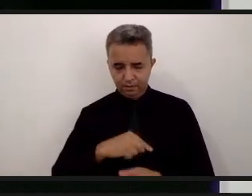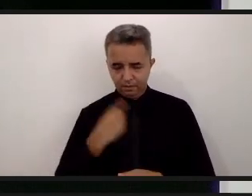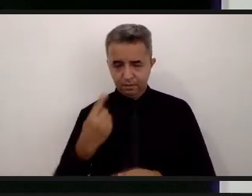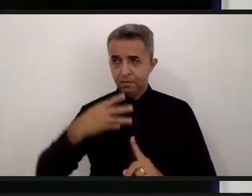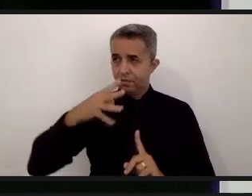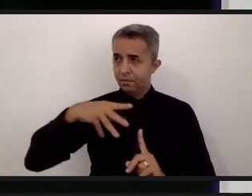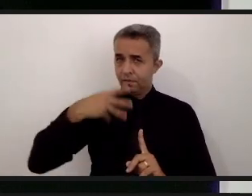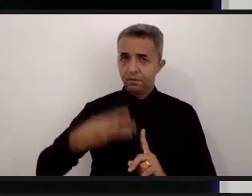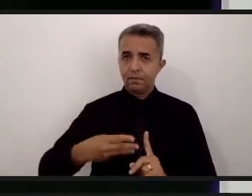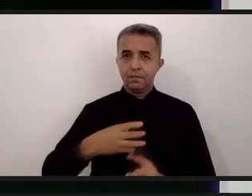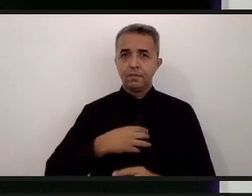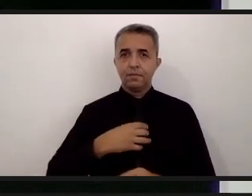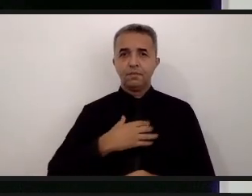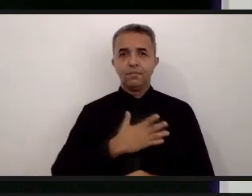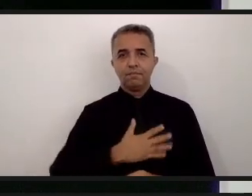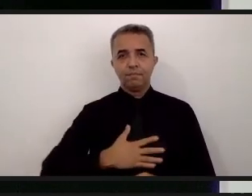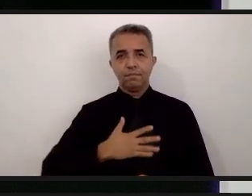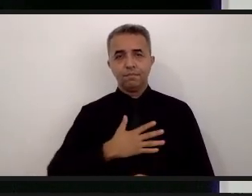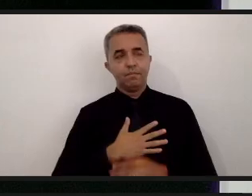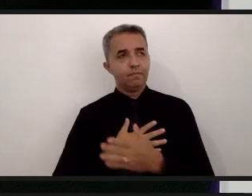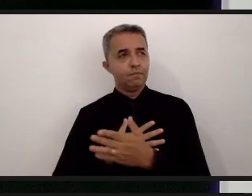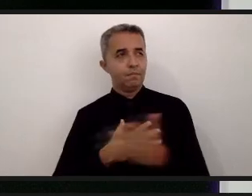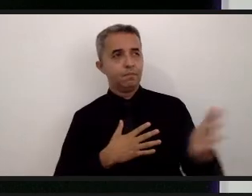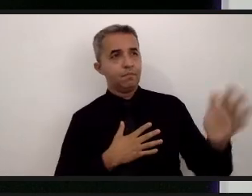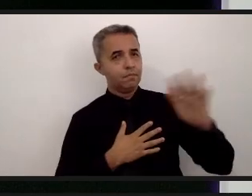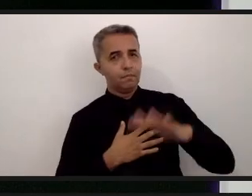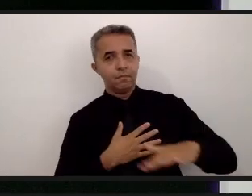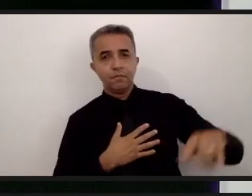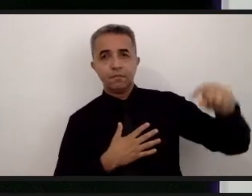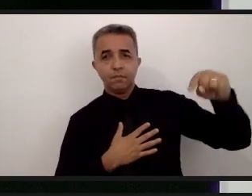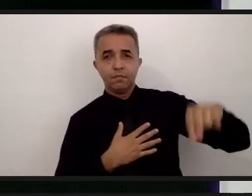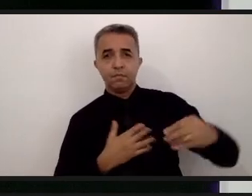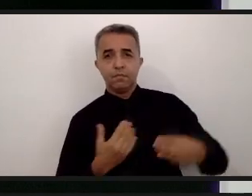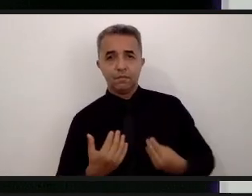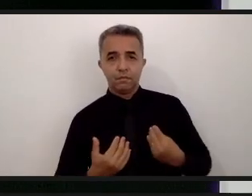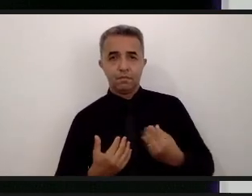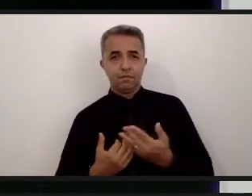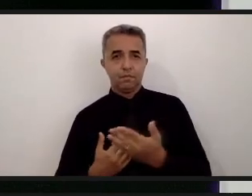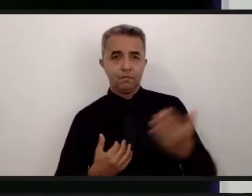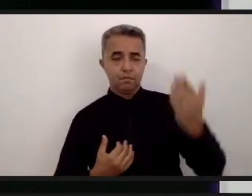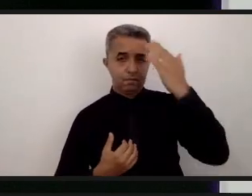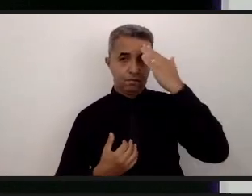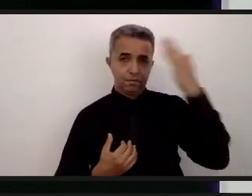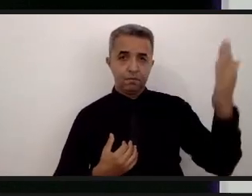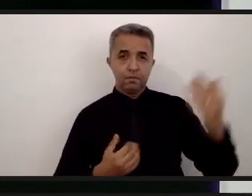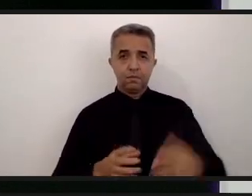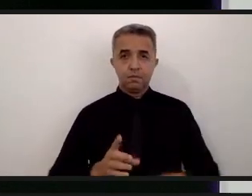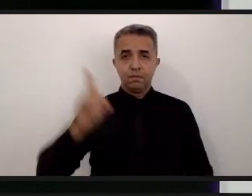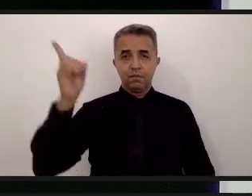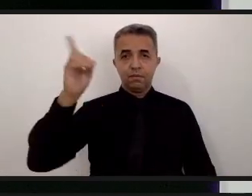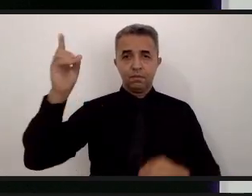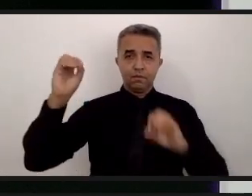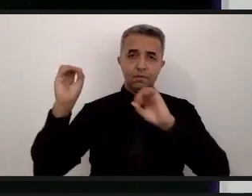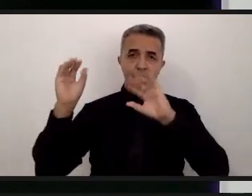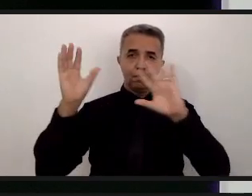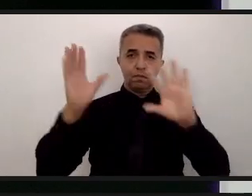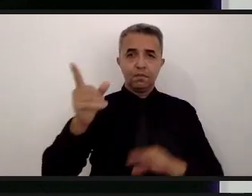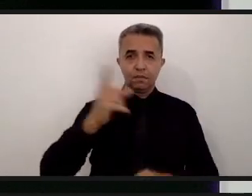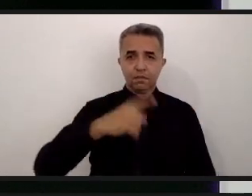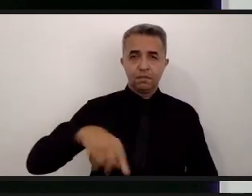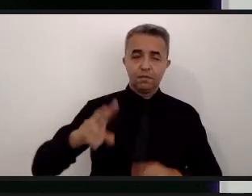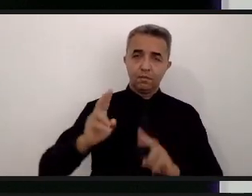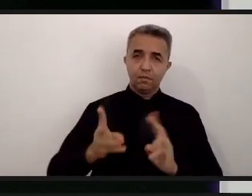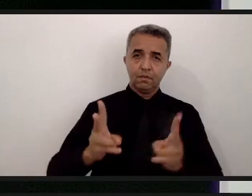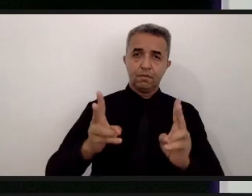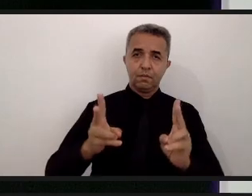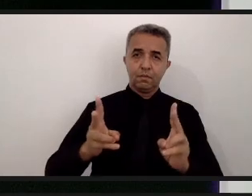todas que estão aqui. Que Deus continue nos abençoando para que a gente sempre esteja sendo homenageada a